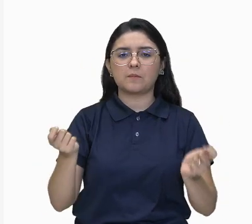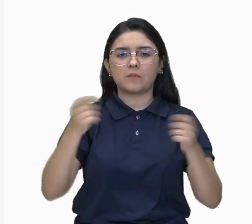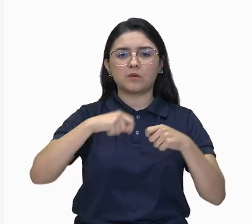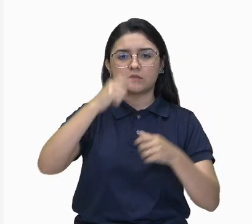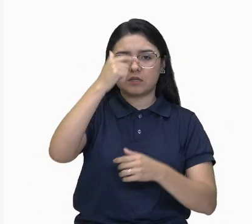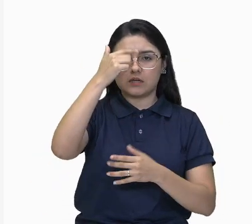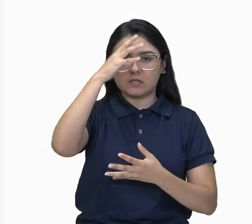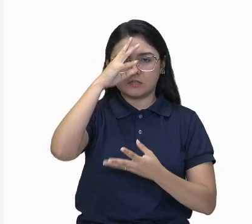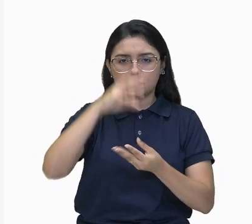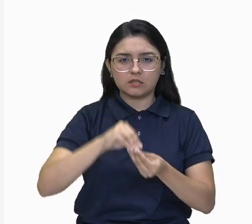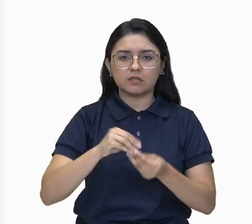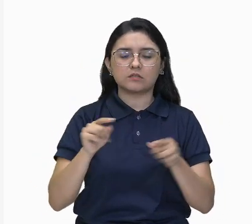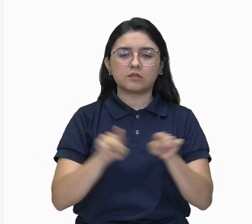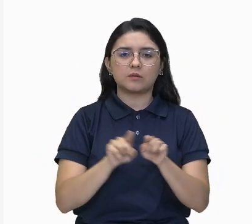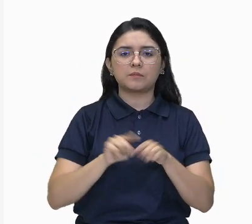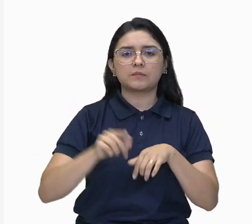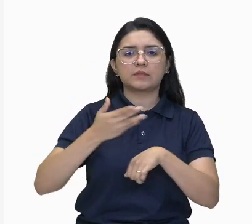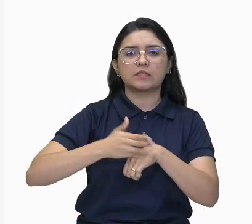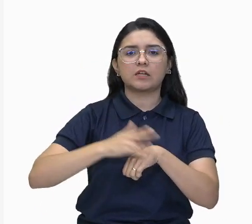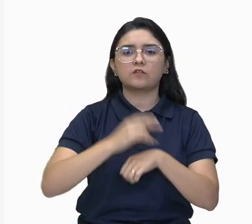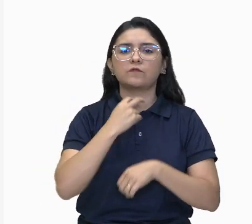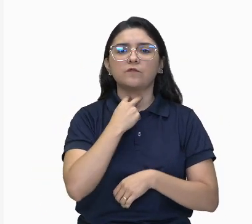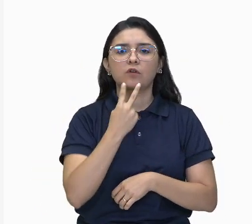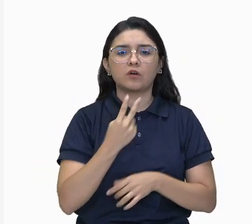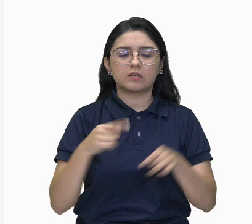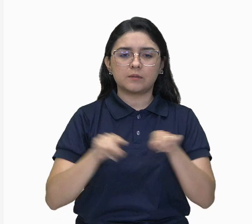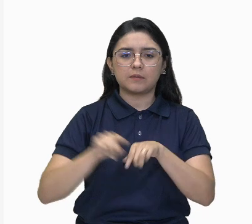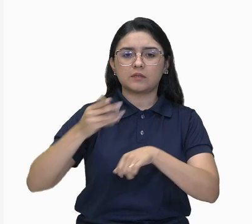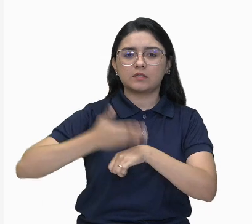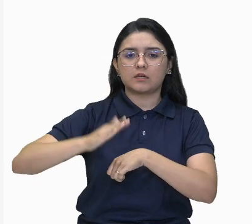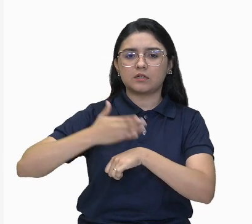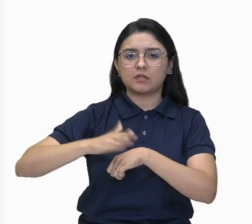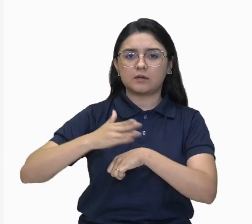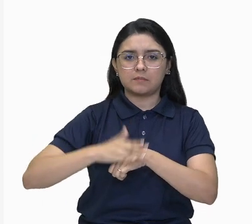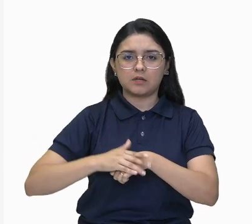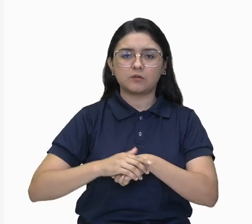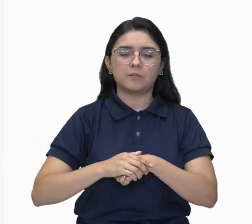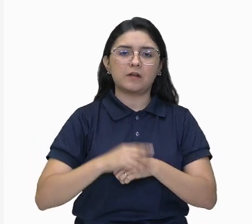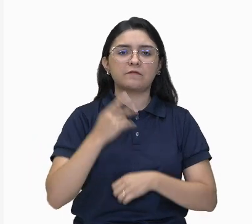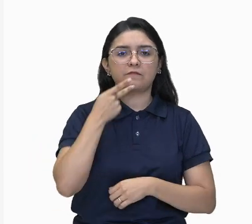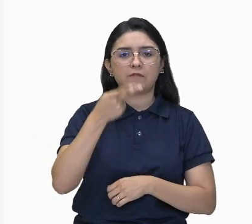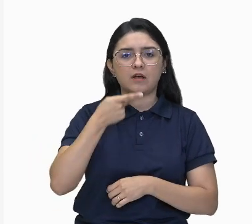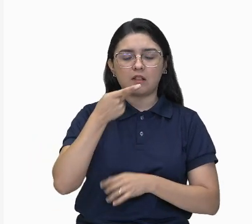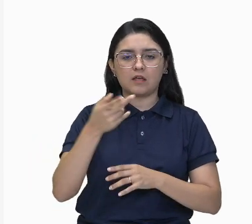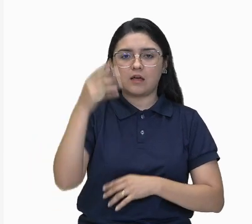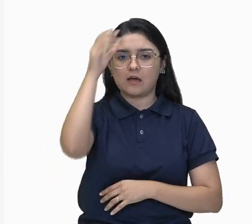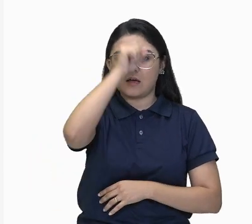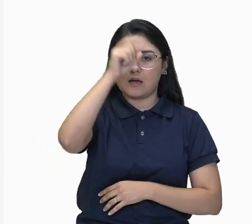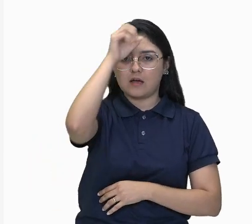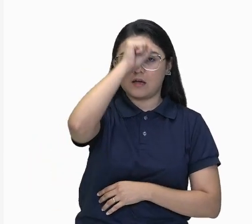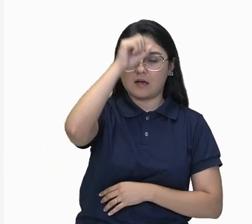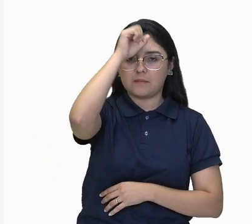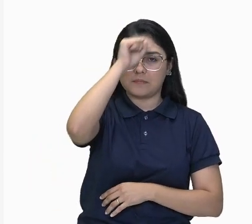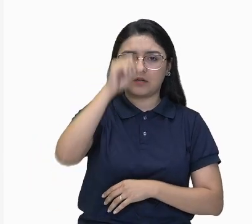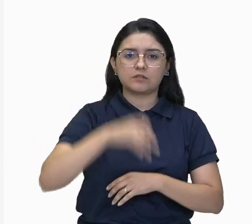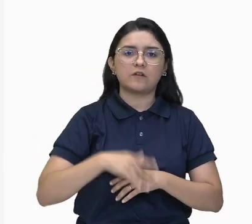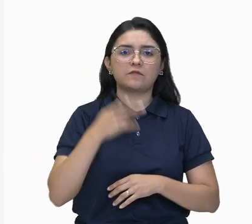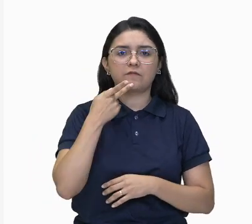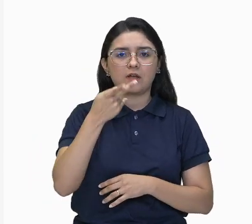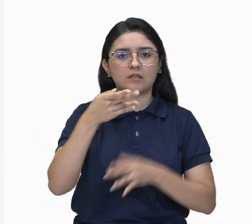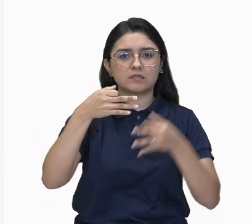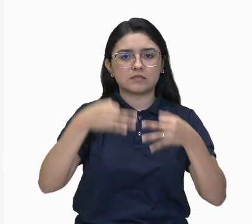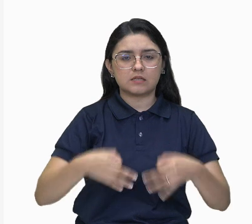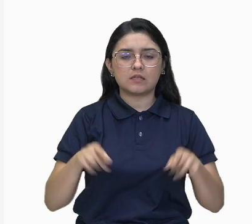meio de exercícios vocais, treinamentos e prática de dicção. Eles aprendem a aprimorar sua pronúncia e enfatizar